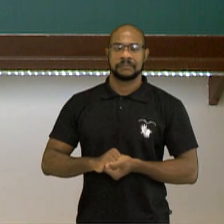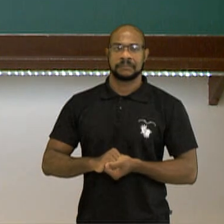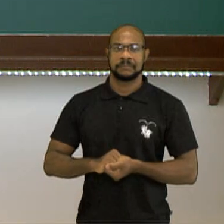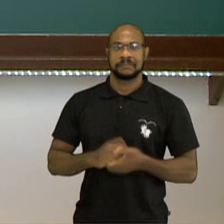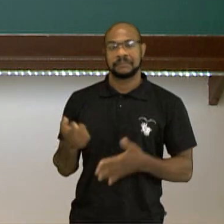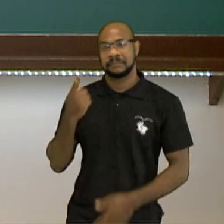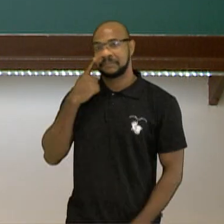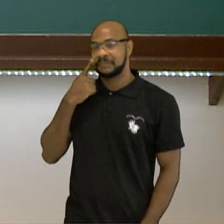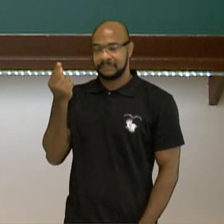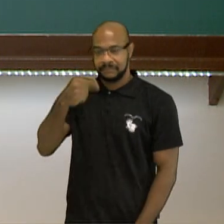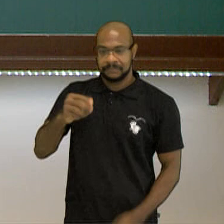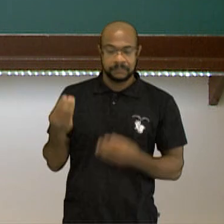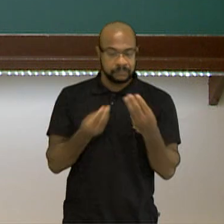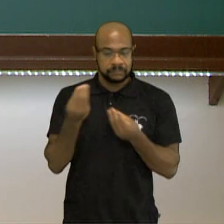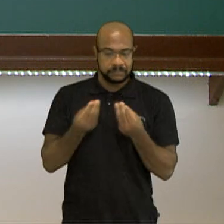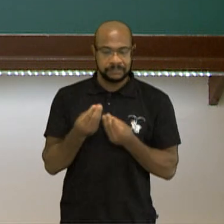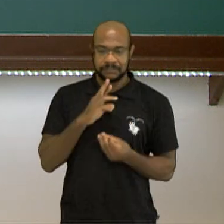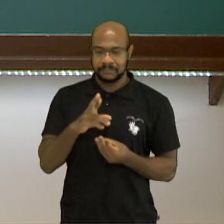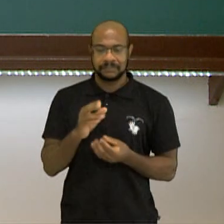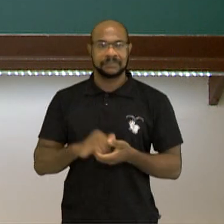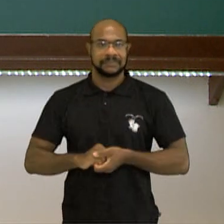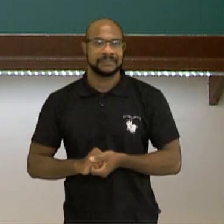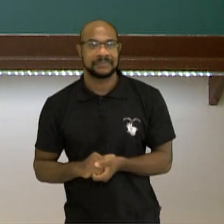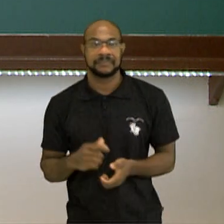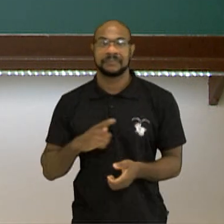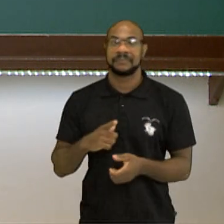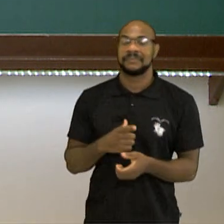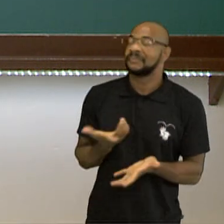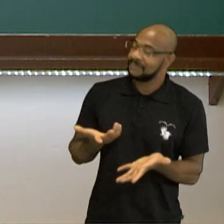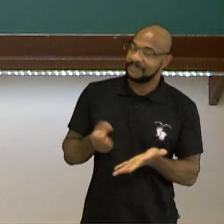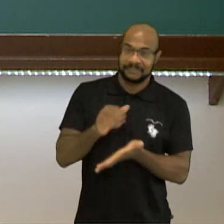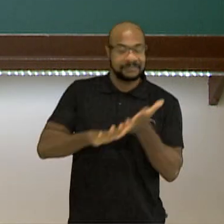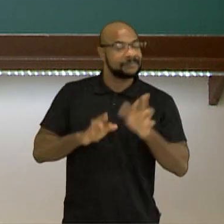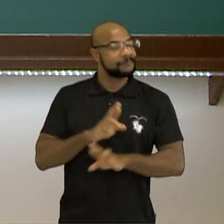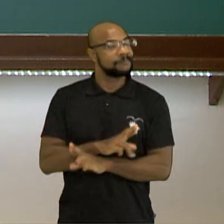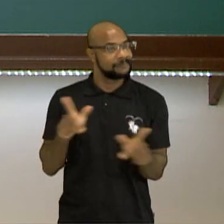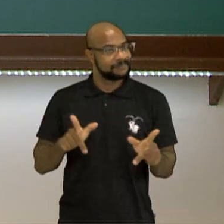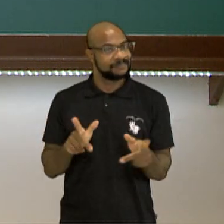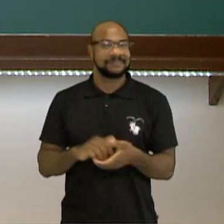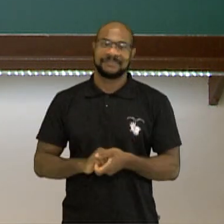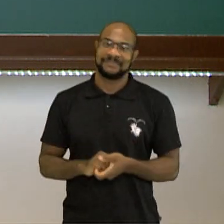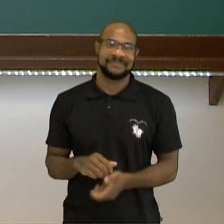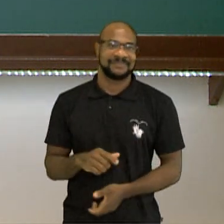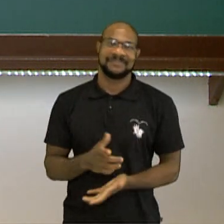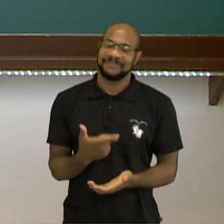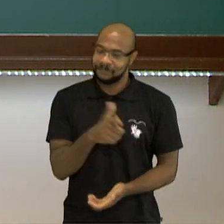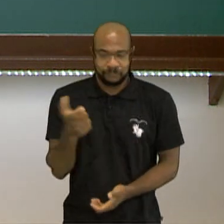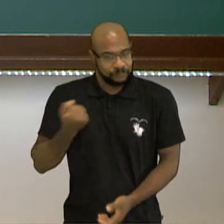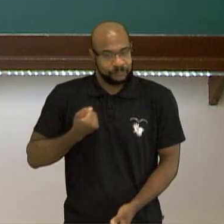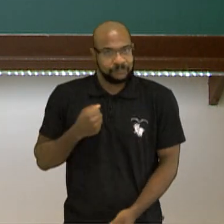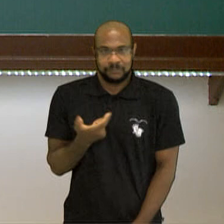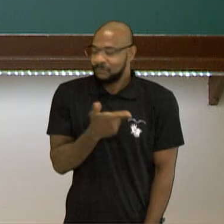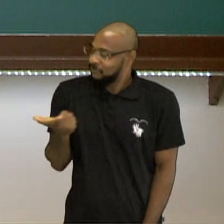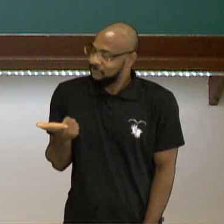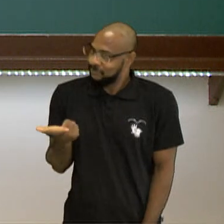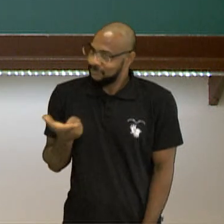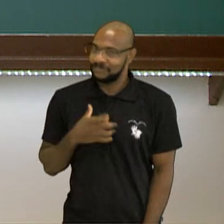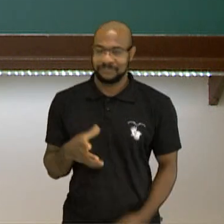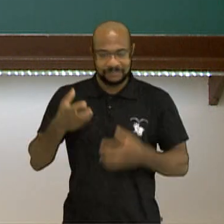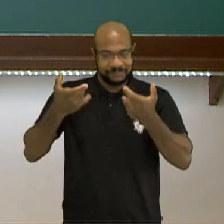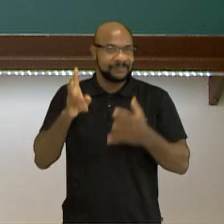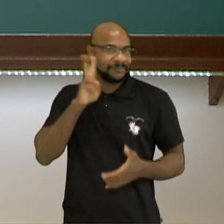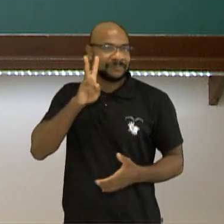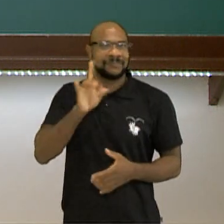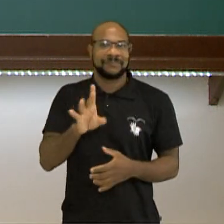Vamos corrigir então aqui e veja que exercício diferente, não trabalhamos com números, né? Trabalhamos com uma situação de mães e filhos. Ficou